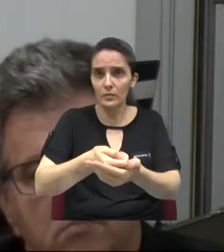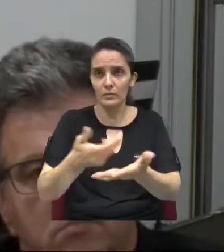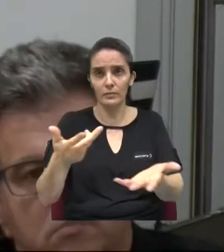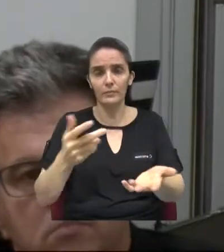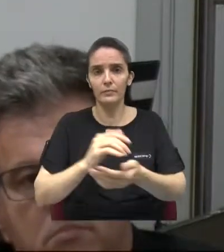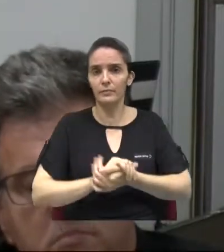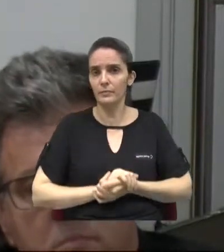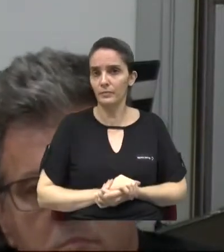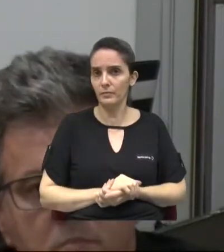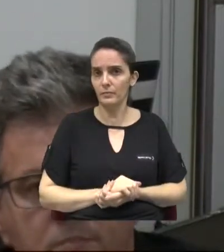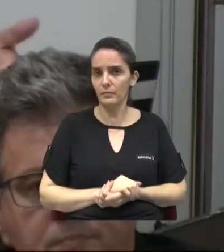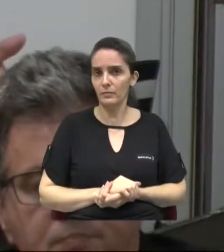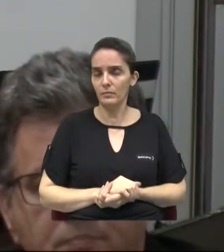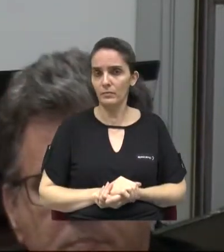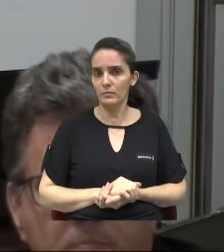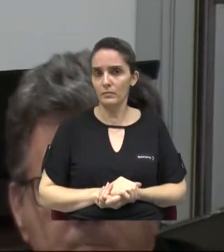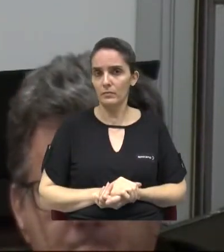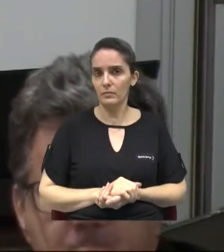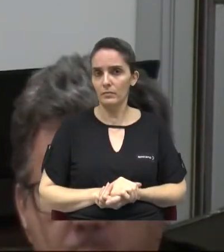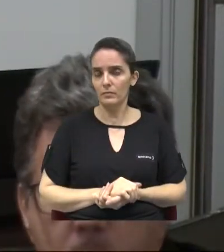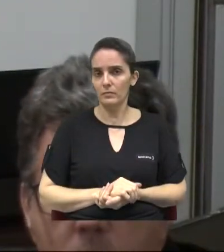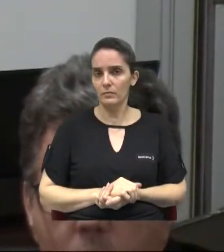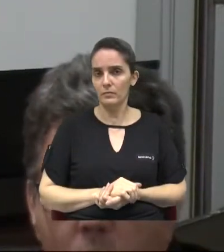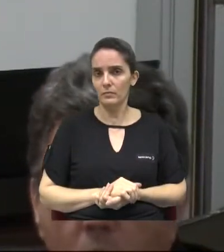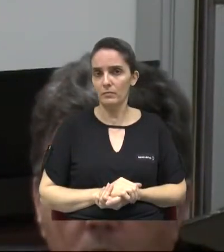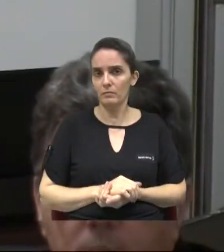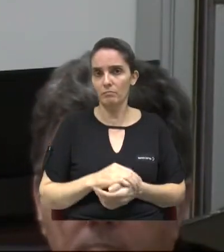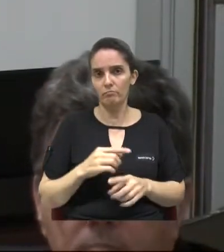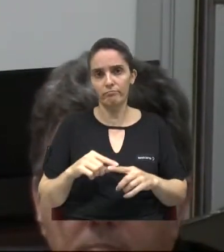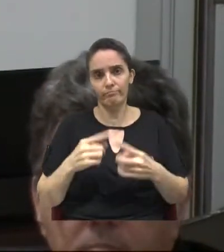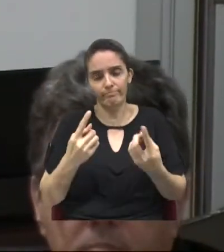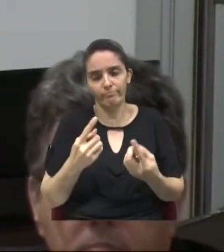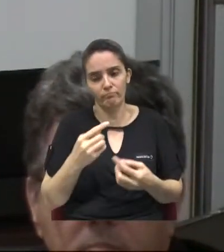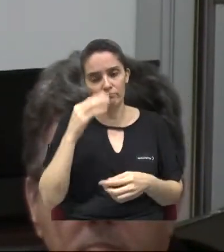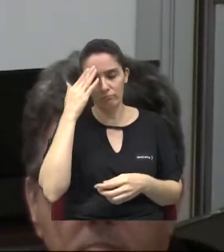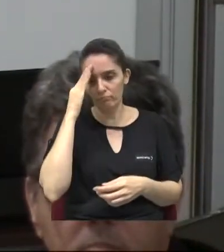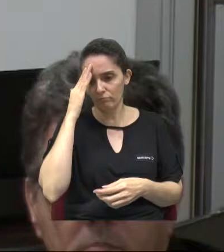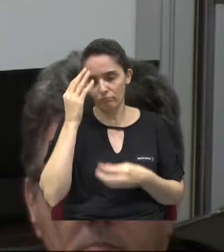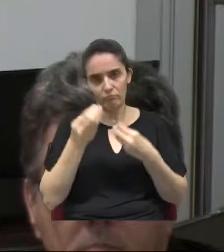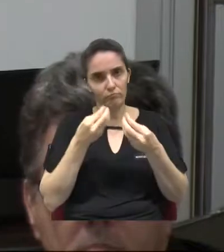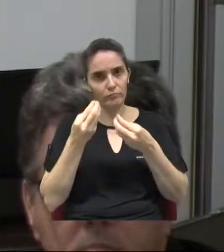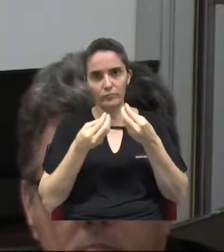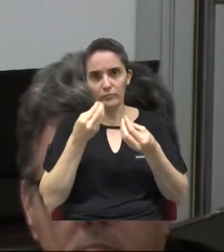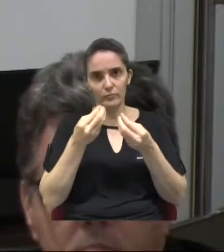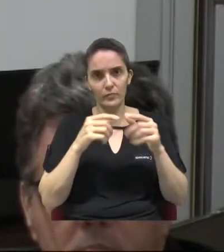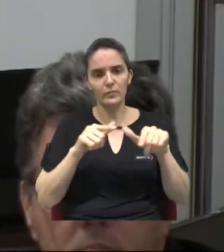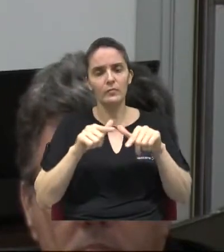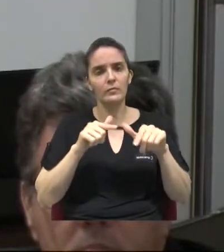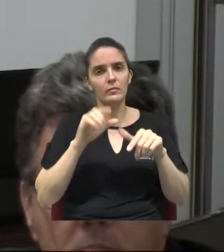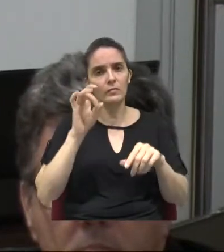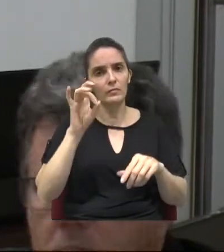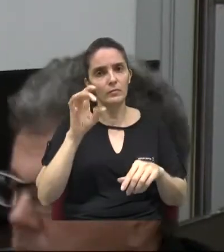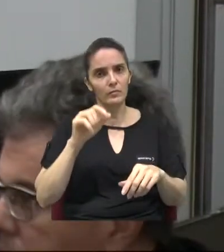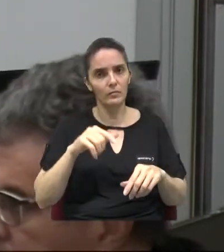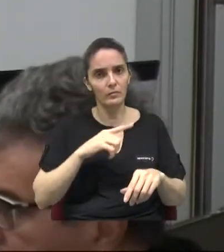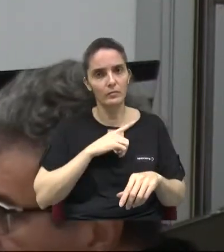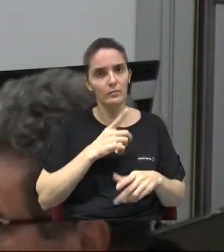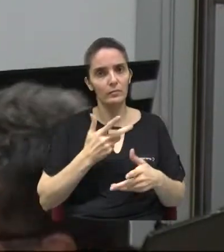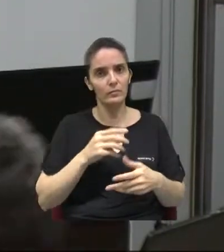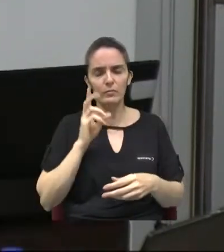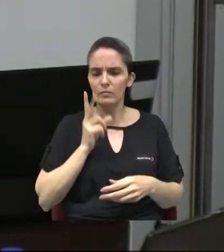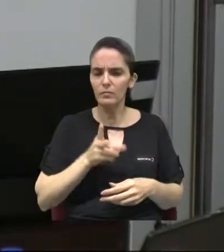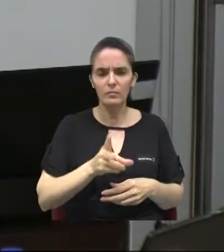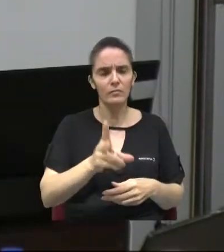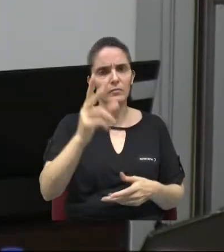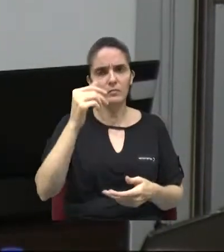Agora, fazer mais dívida, me perdoa, senhor prefeito, não dá para entender. Vamos trabalhar com o que tem. Sempre foi